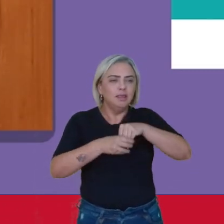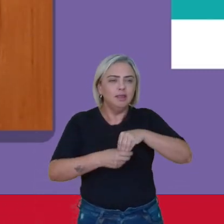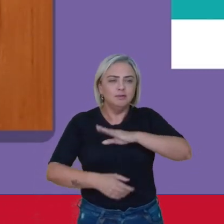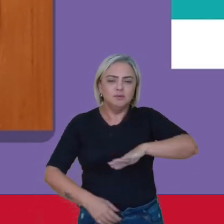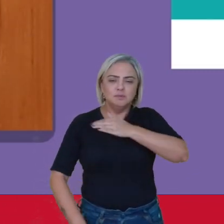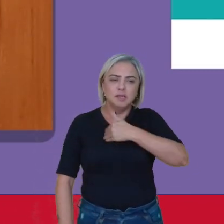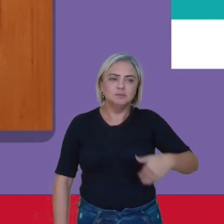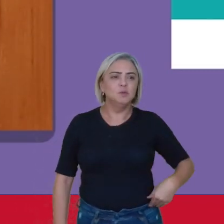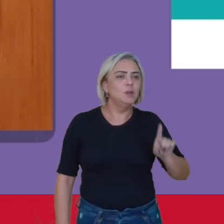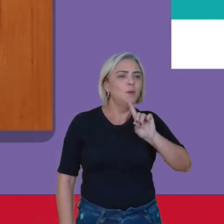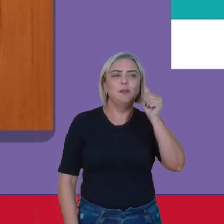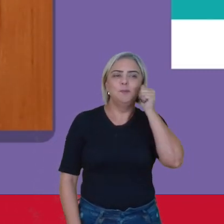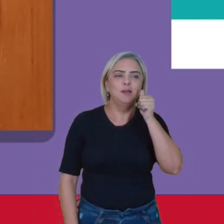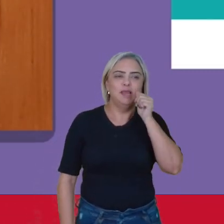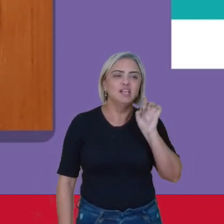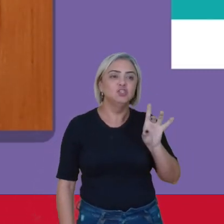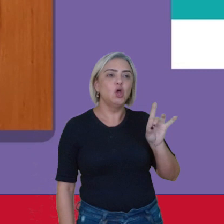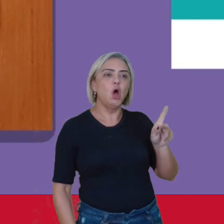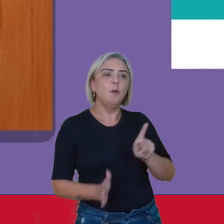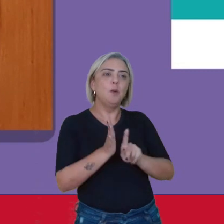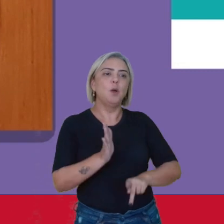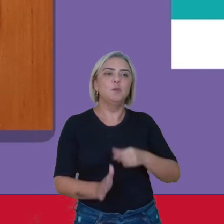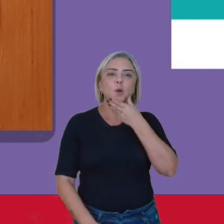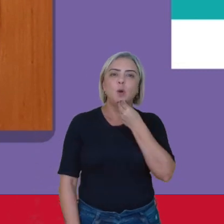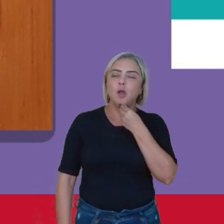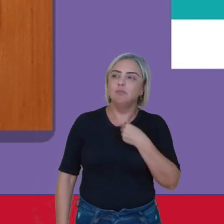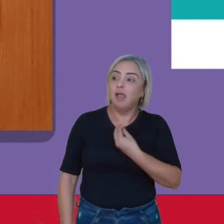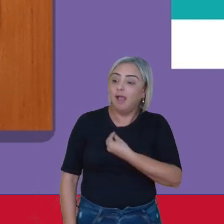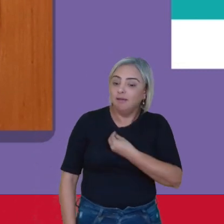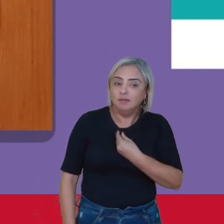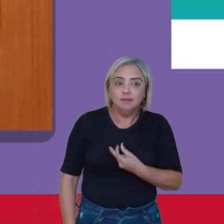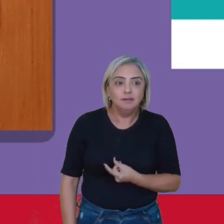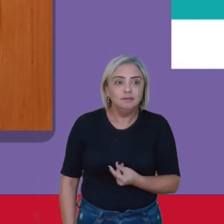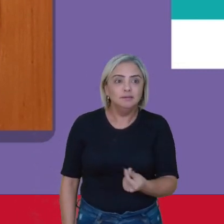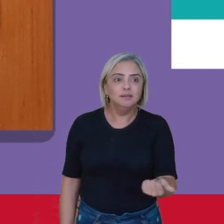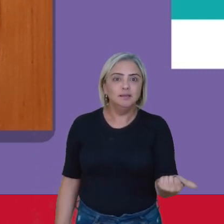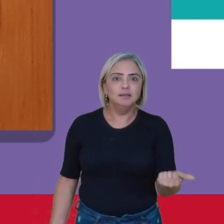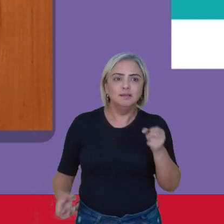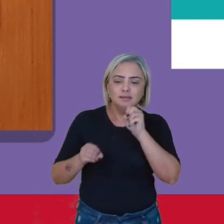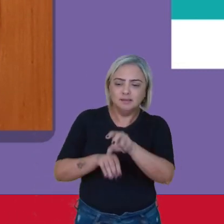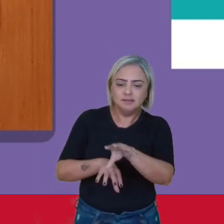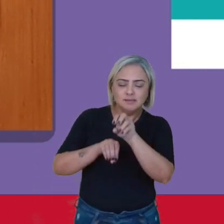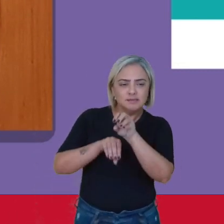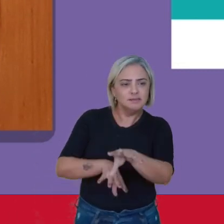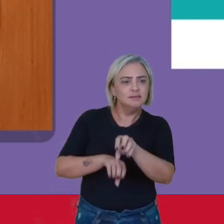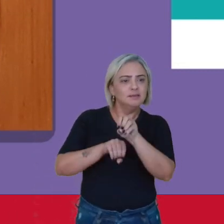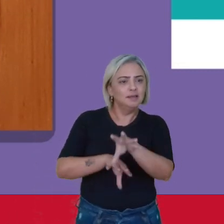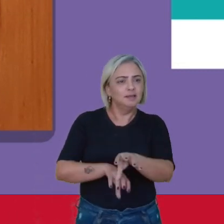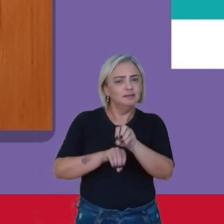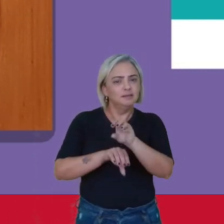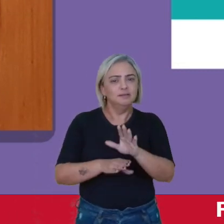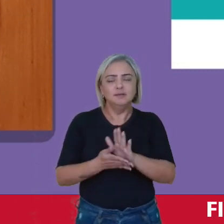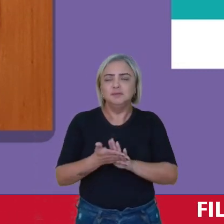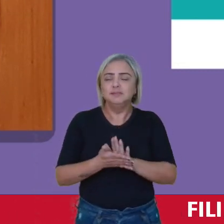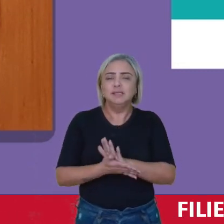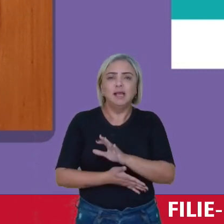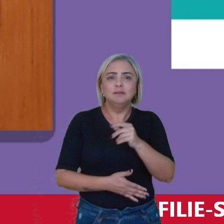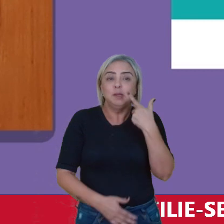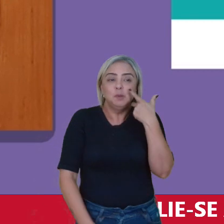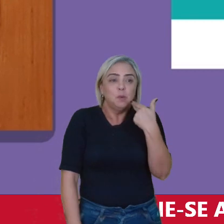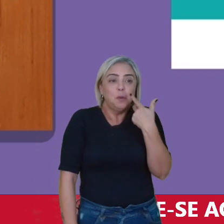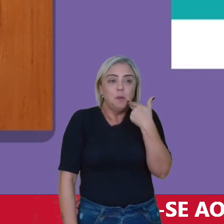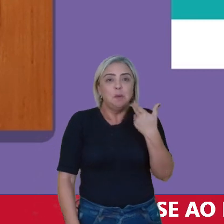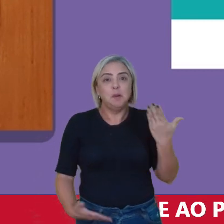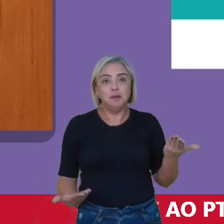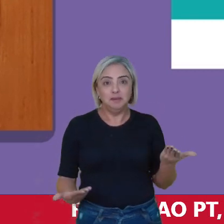é das mulheres. A gente passa a vida inteira vendo isso, a gente passa a vida inteira sendo ensinada que é assim. Então nada mais natural